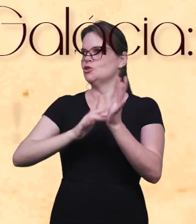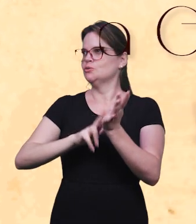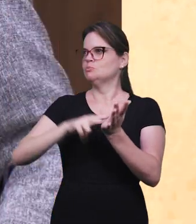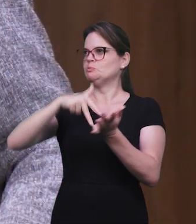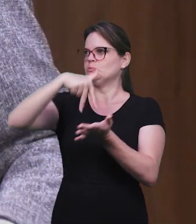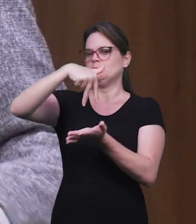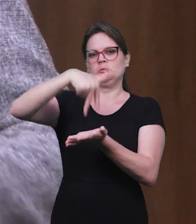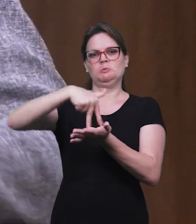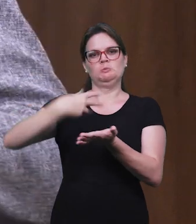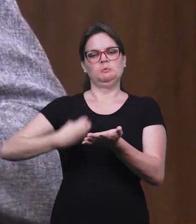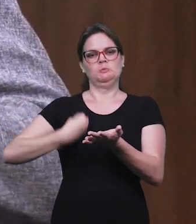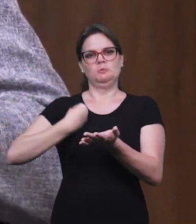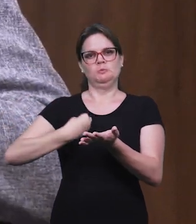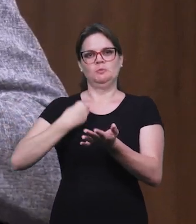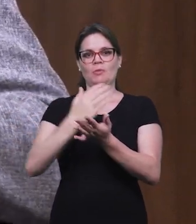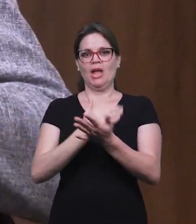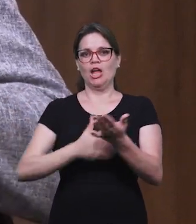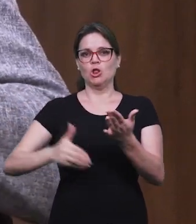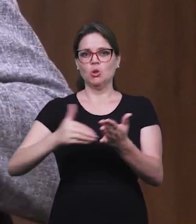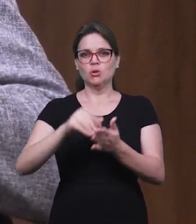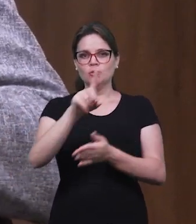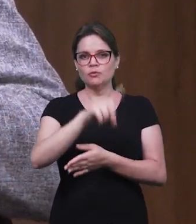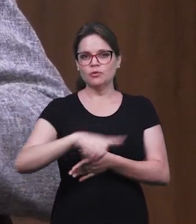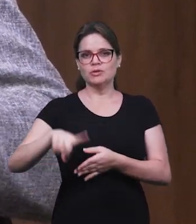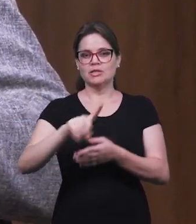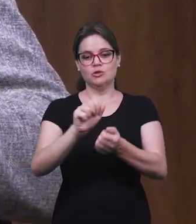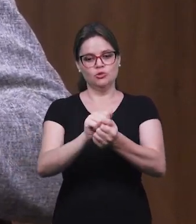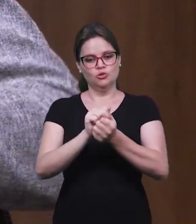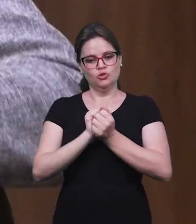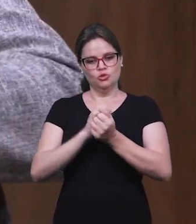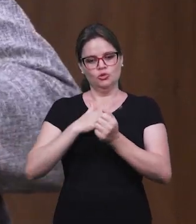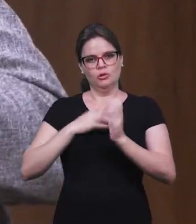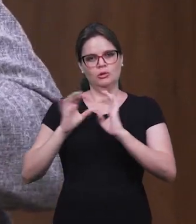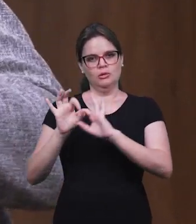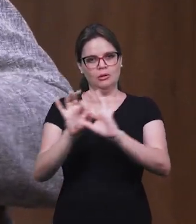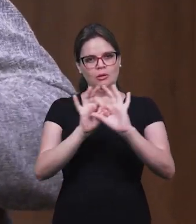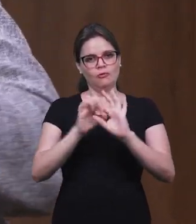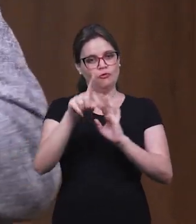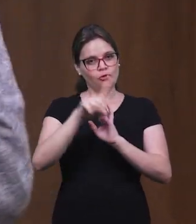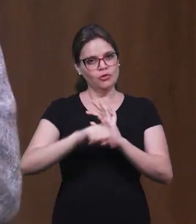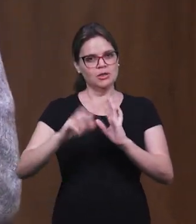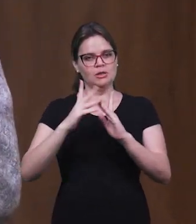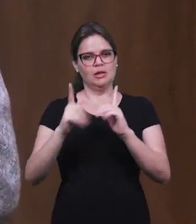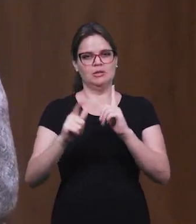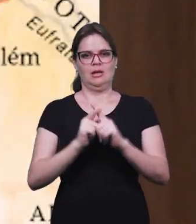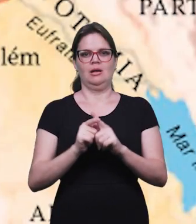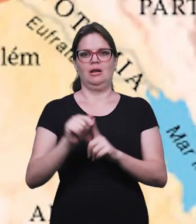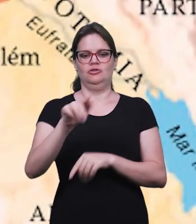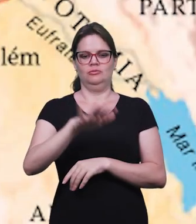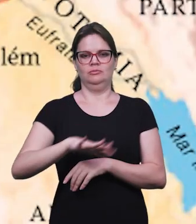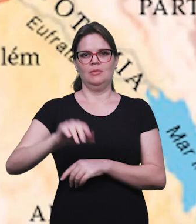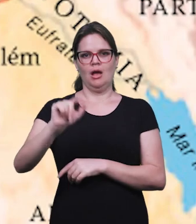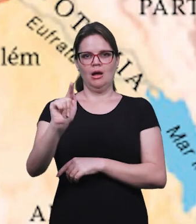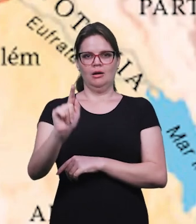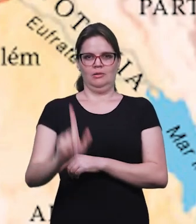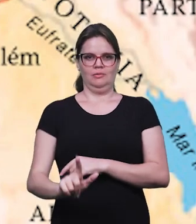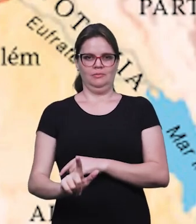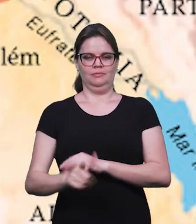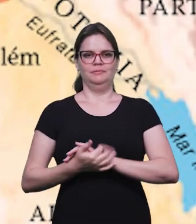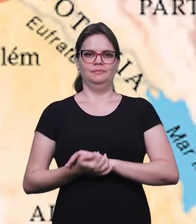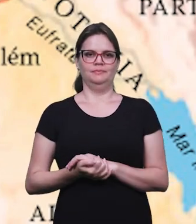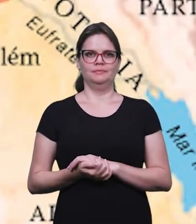Galácia. Então vamos recordar que a Galácia foi o primeiro local, não é, que